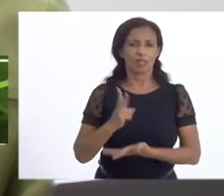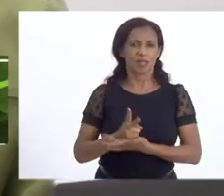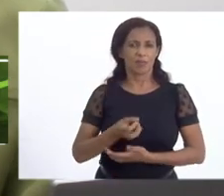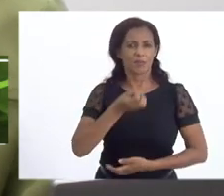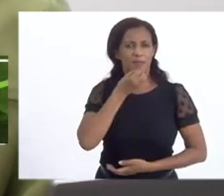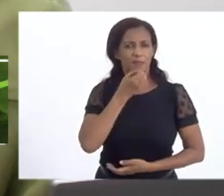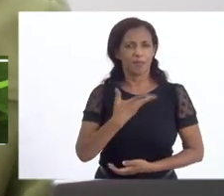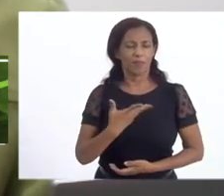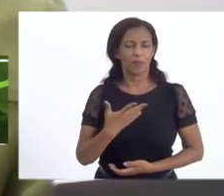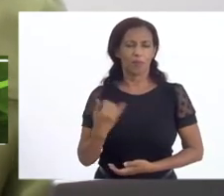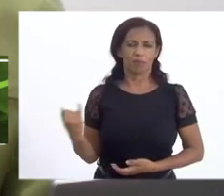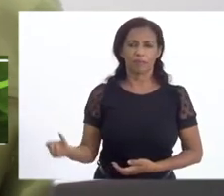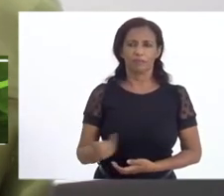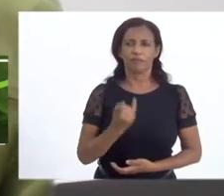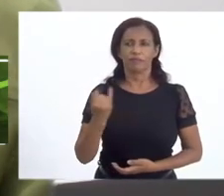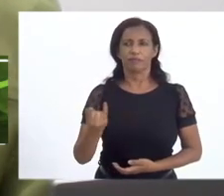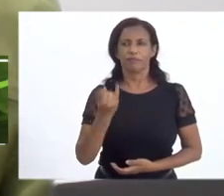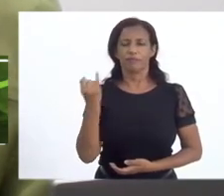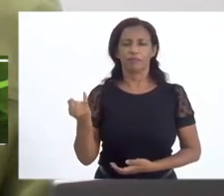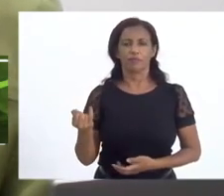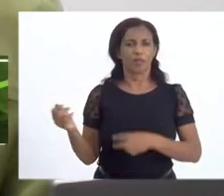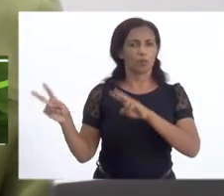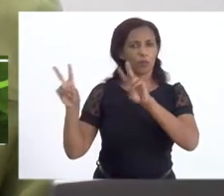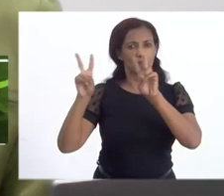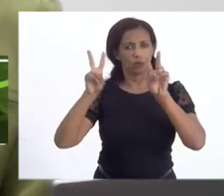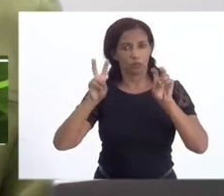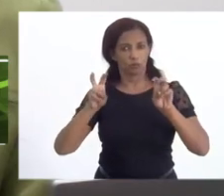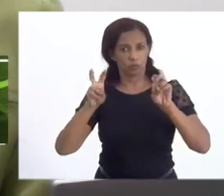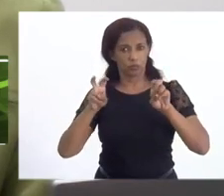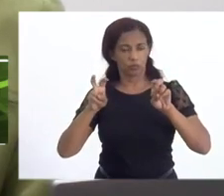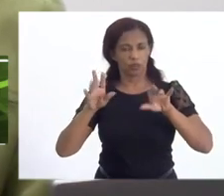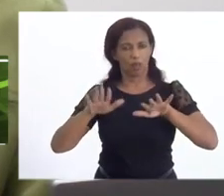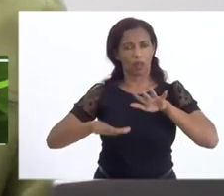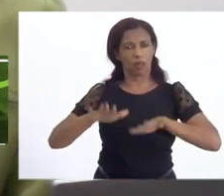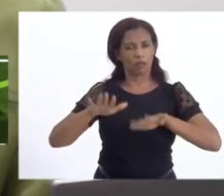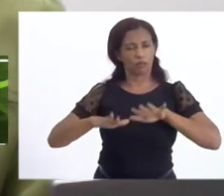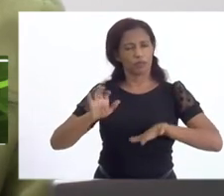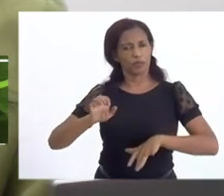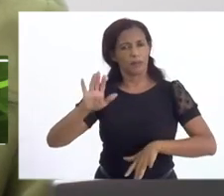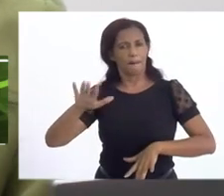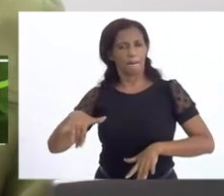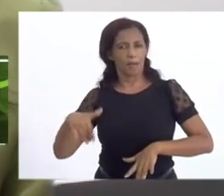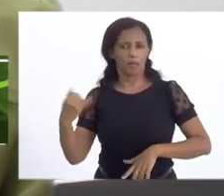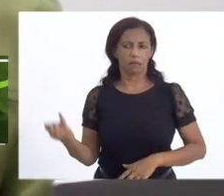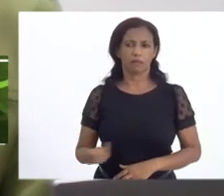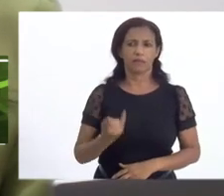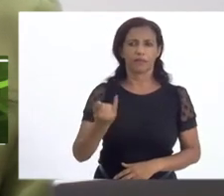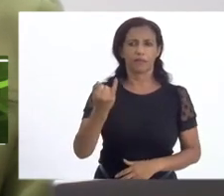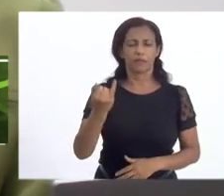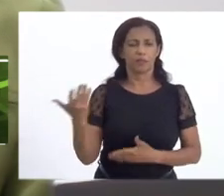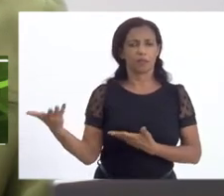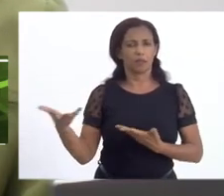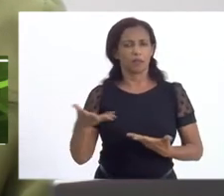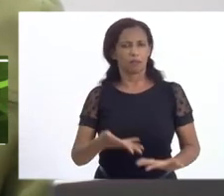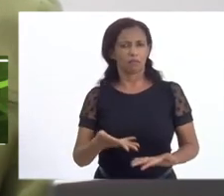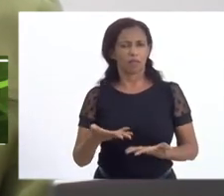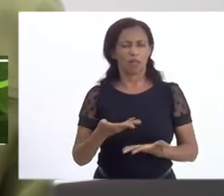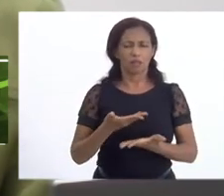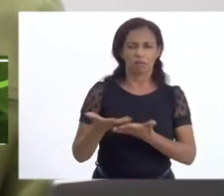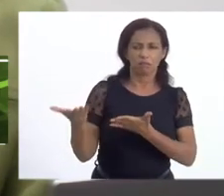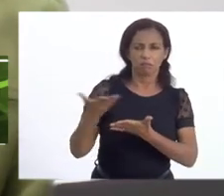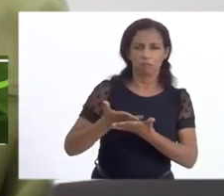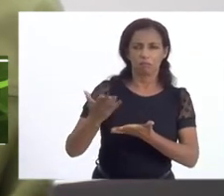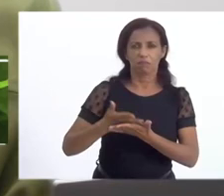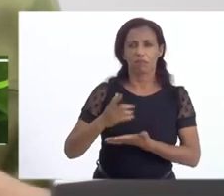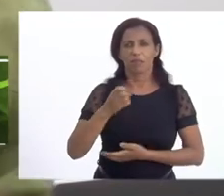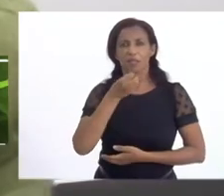bem-vinda, é notória, com assuntos, às vezes, bem emblemáticos, trazem demandas, e